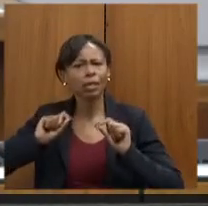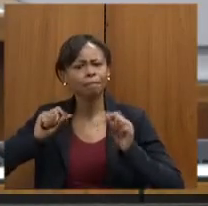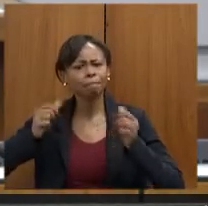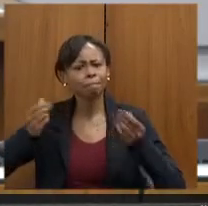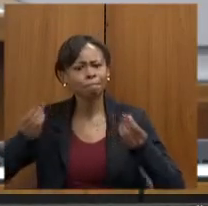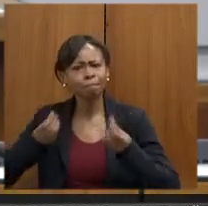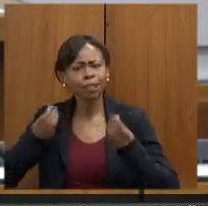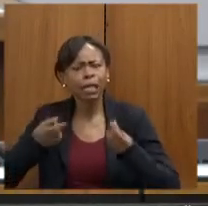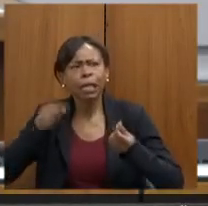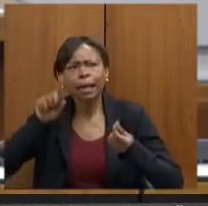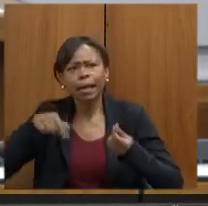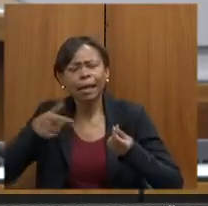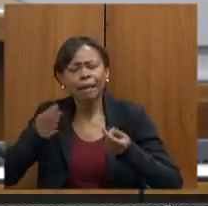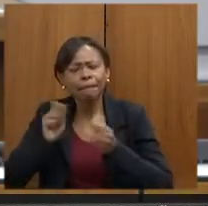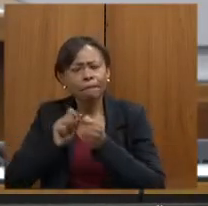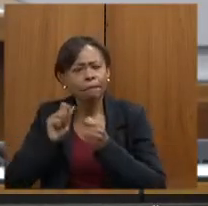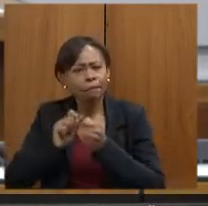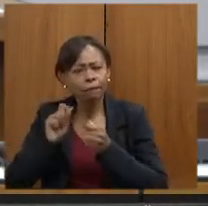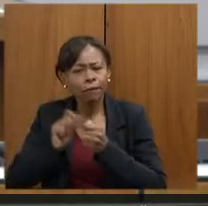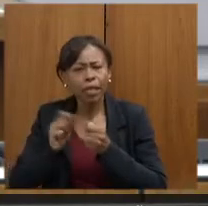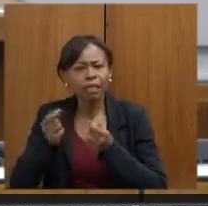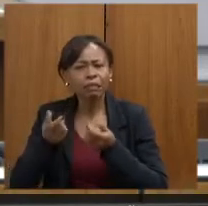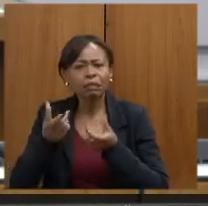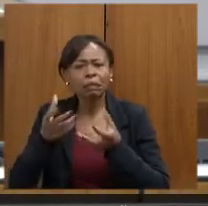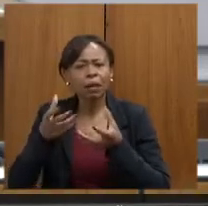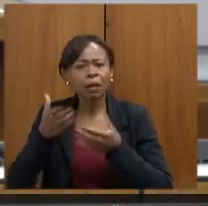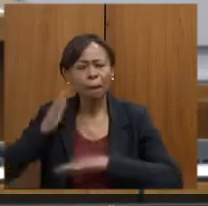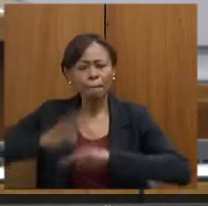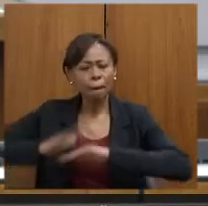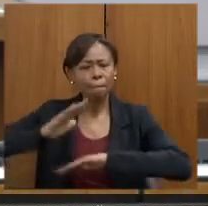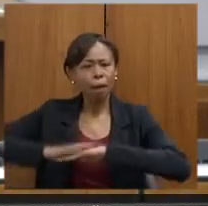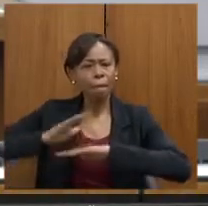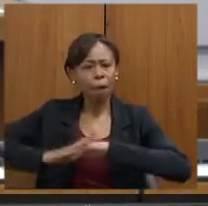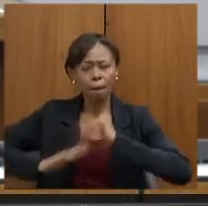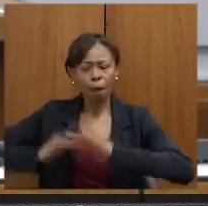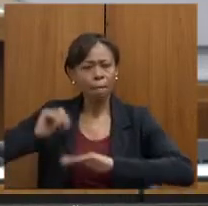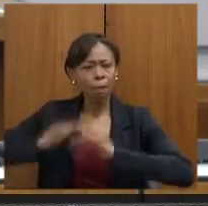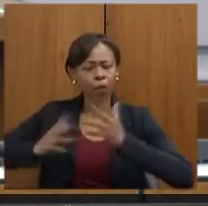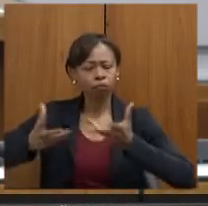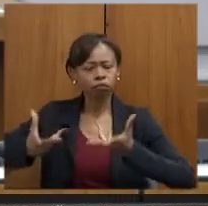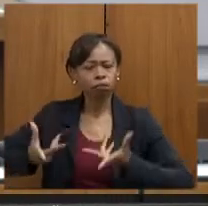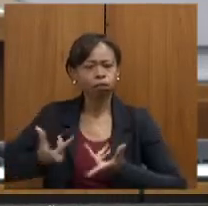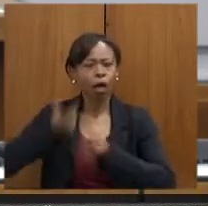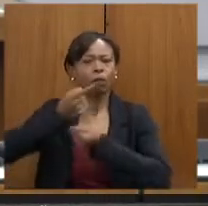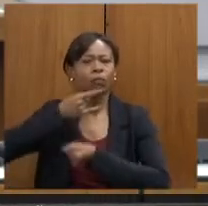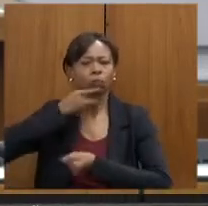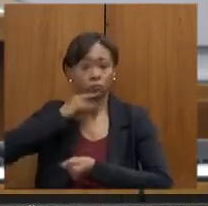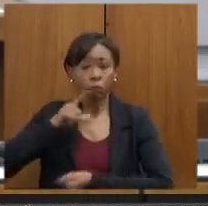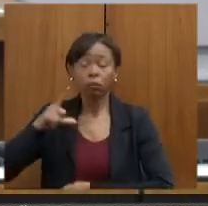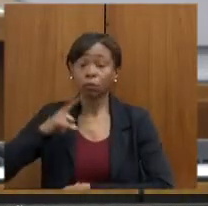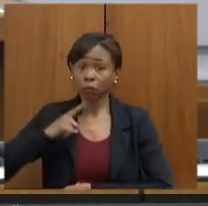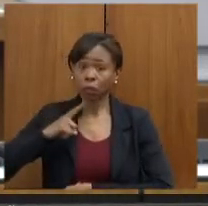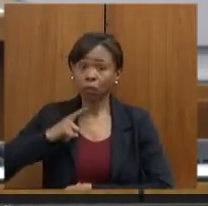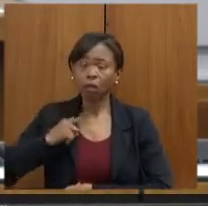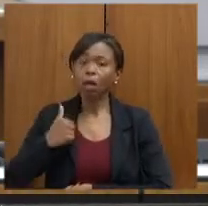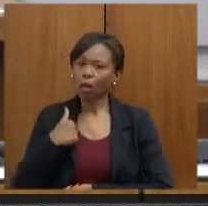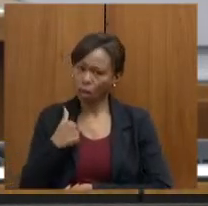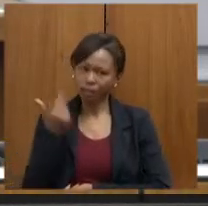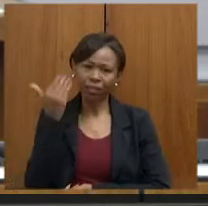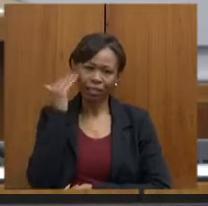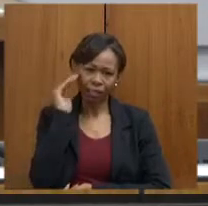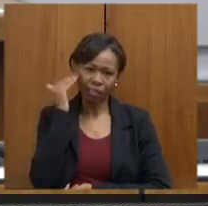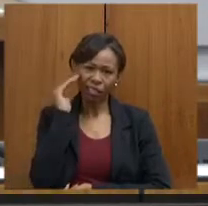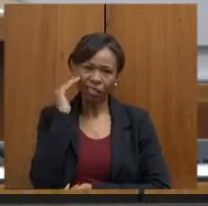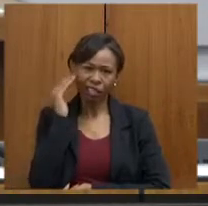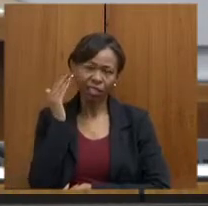cachaça é feito de maneira muito amadora nós temos excelentes cachaça e olha que eu entendo um pouquinho do